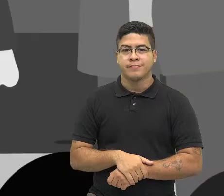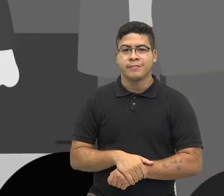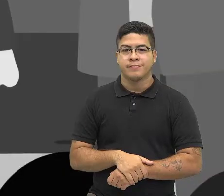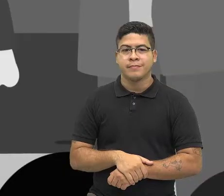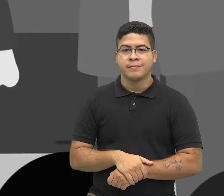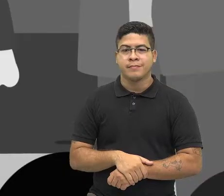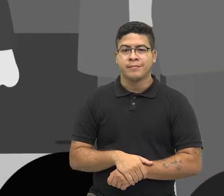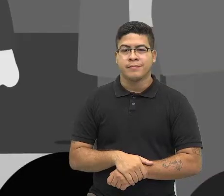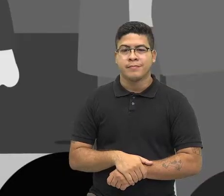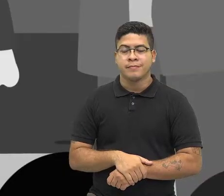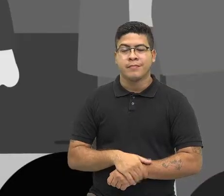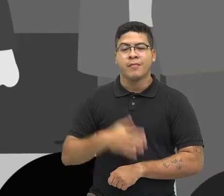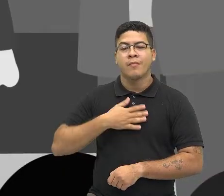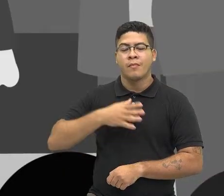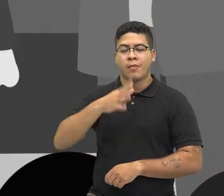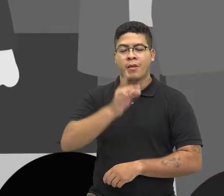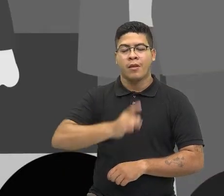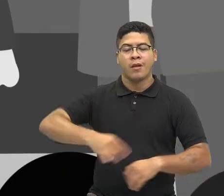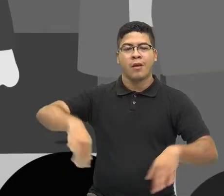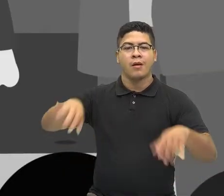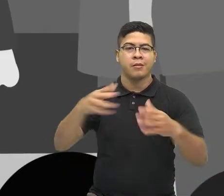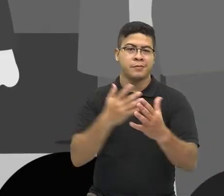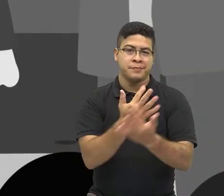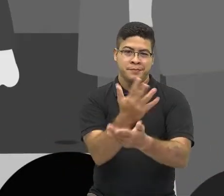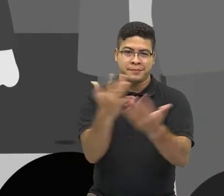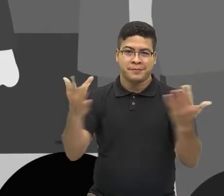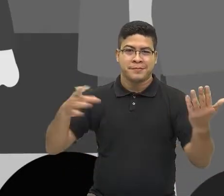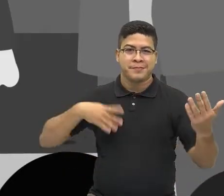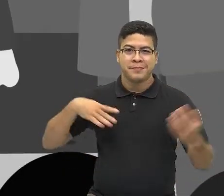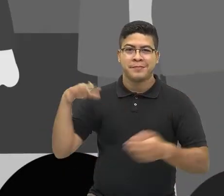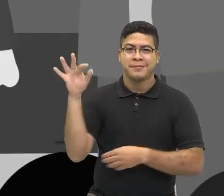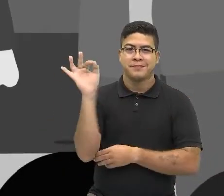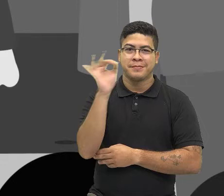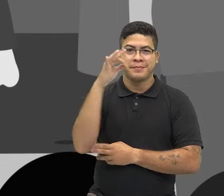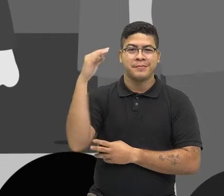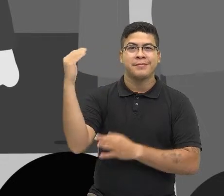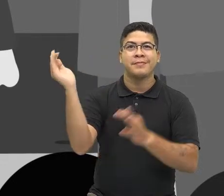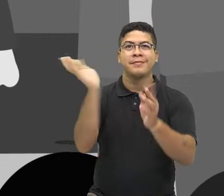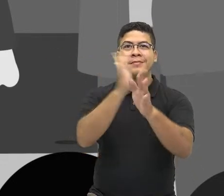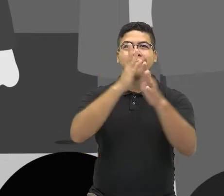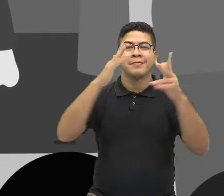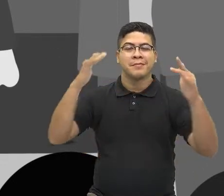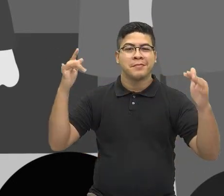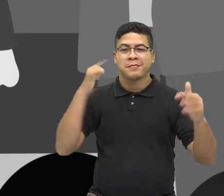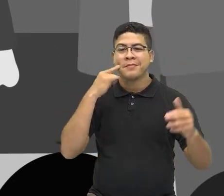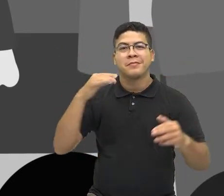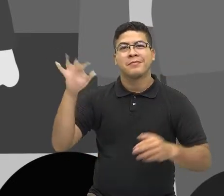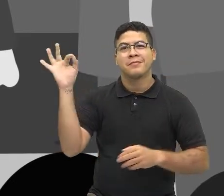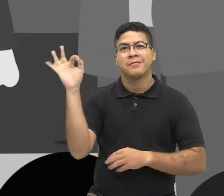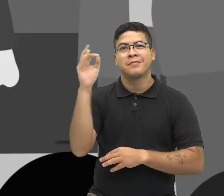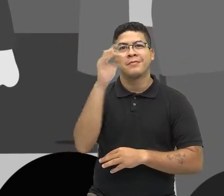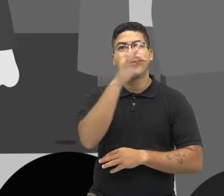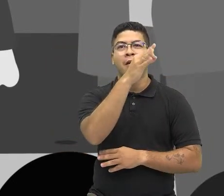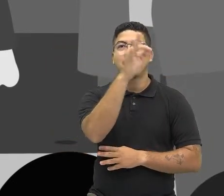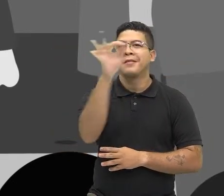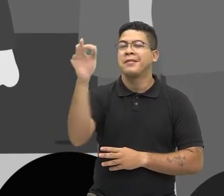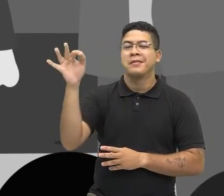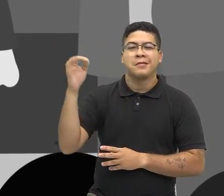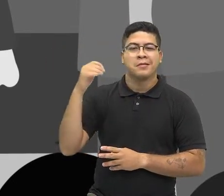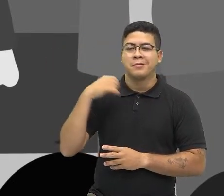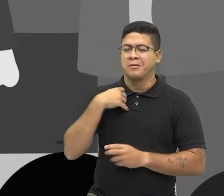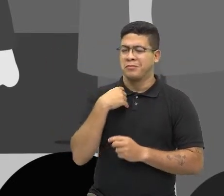Minha terra tem palmares, onde gorjeia o mar. Os passarinhos daqui